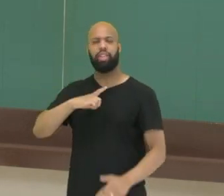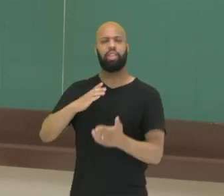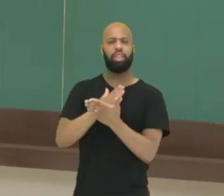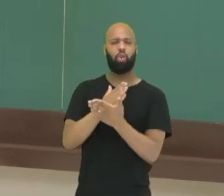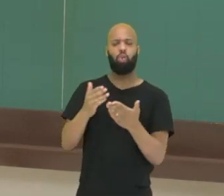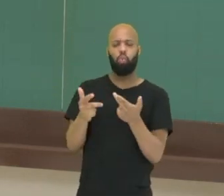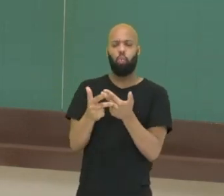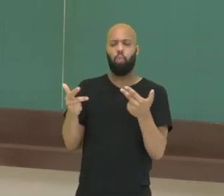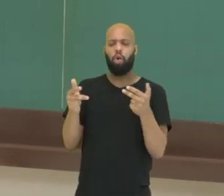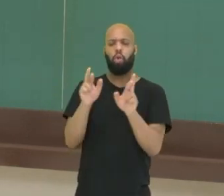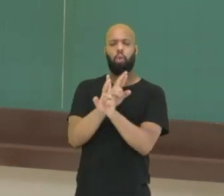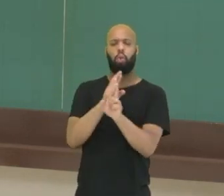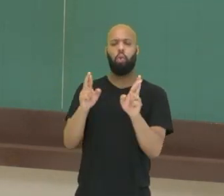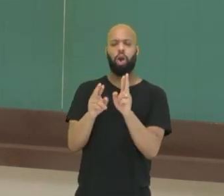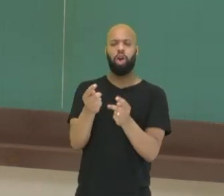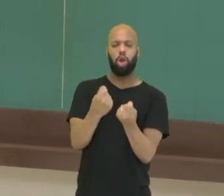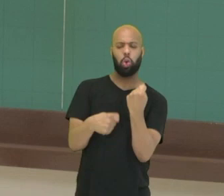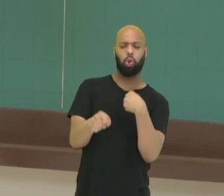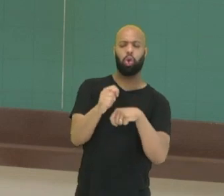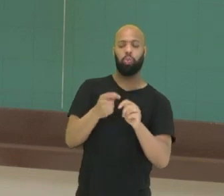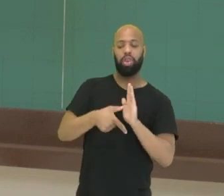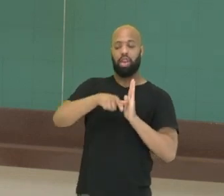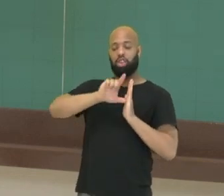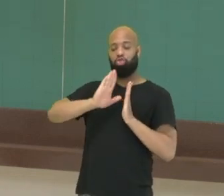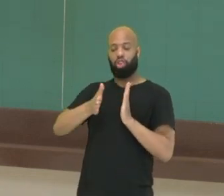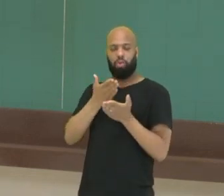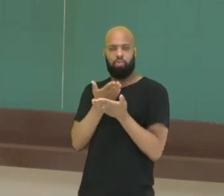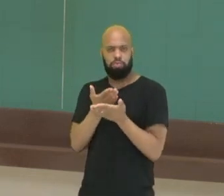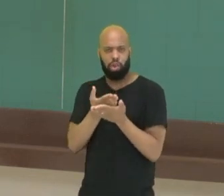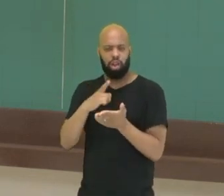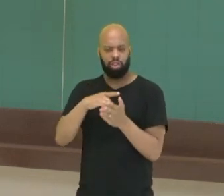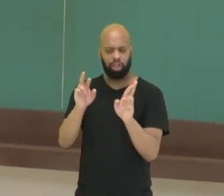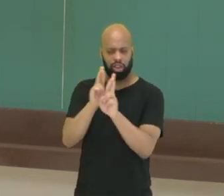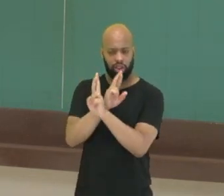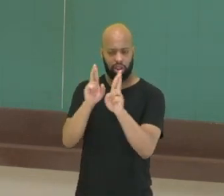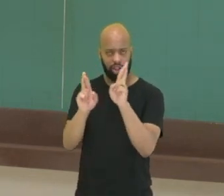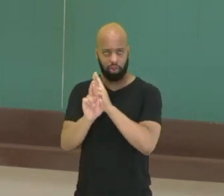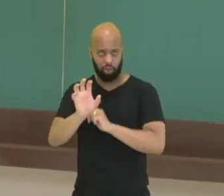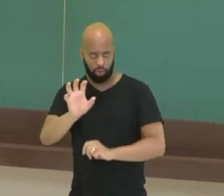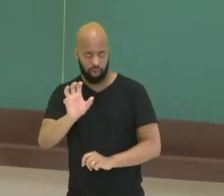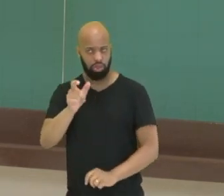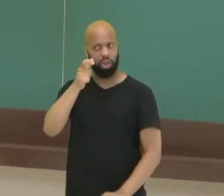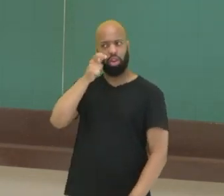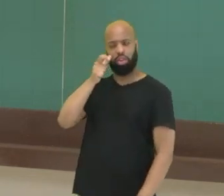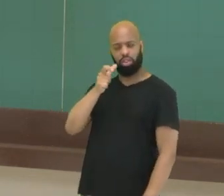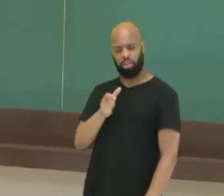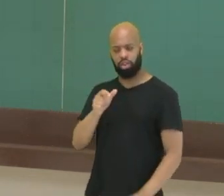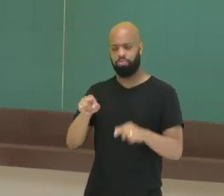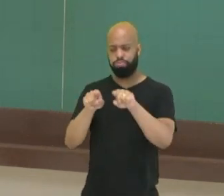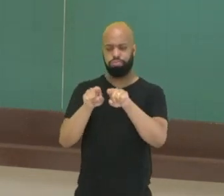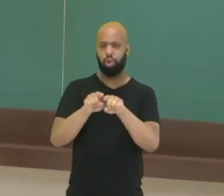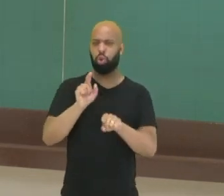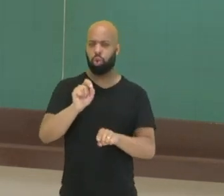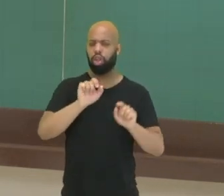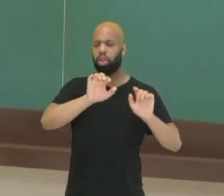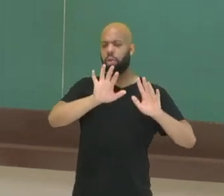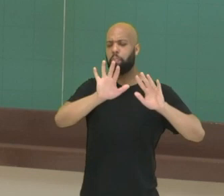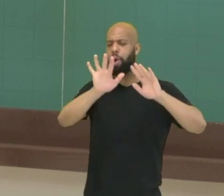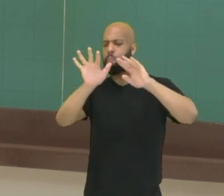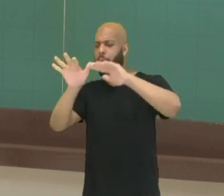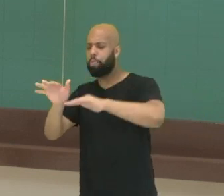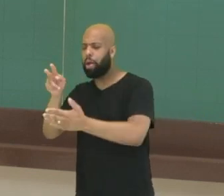econômica já estudada tem a ver com esse processo de ocupação ou com o interesse em